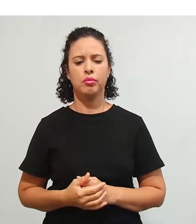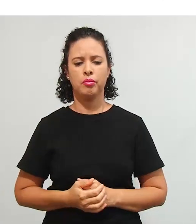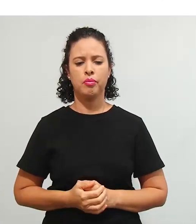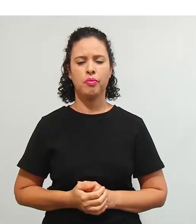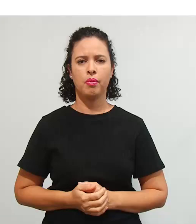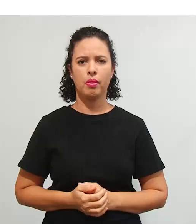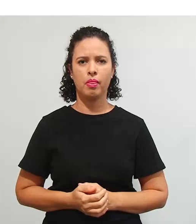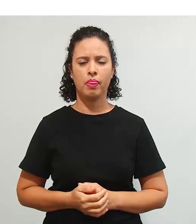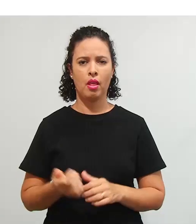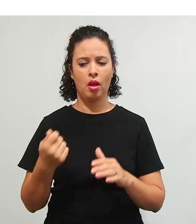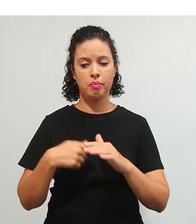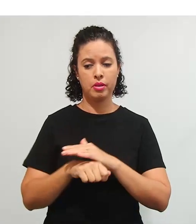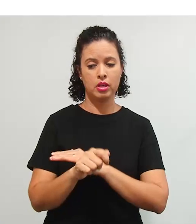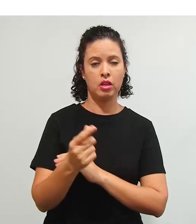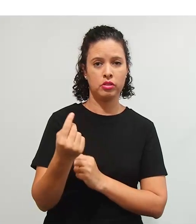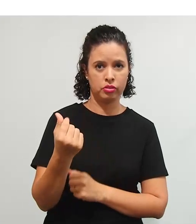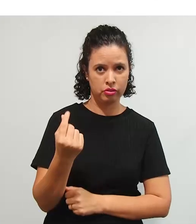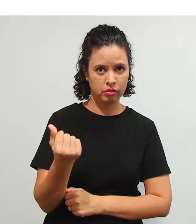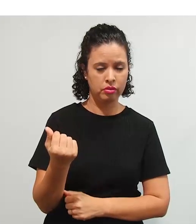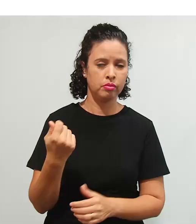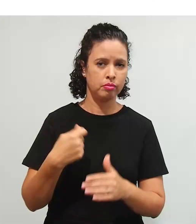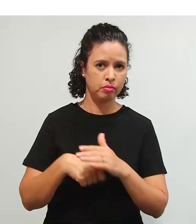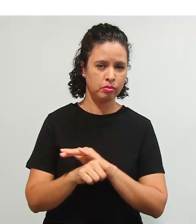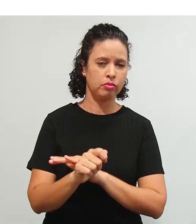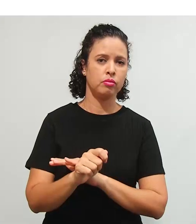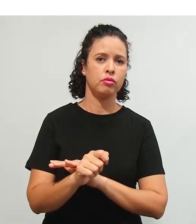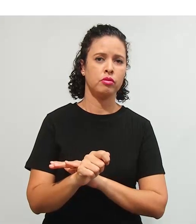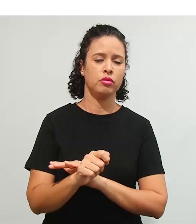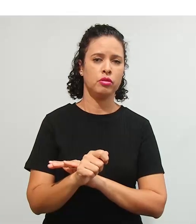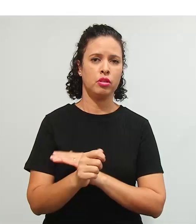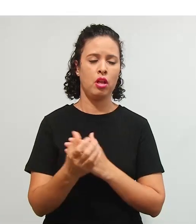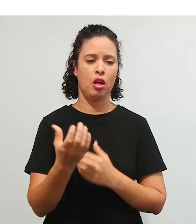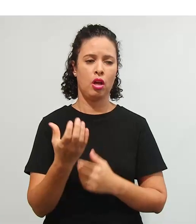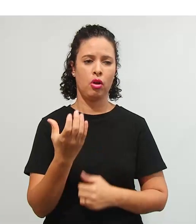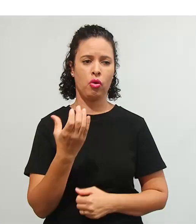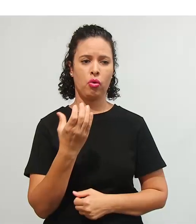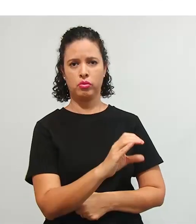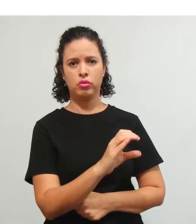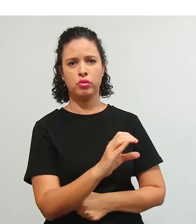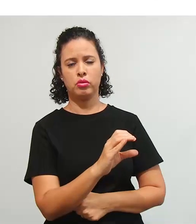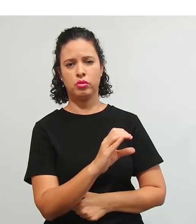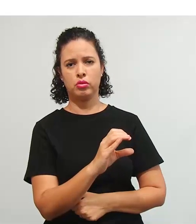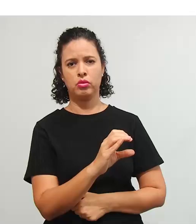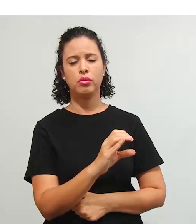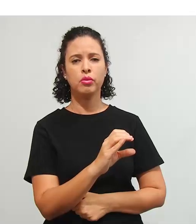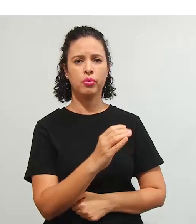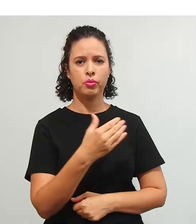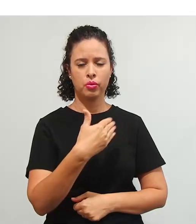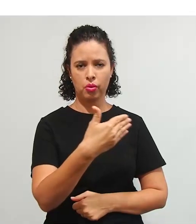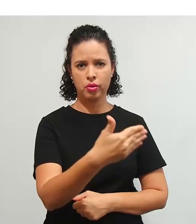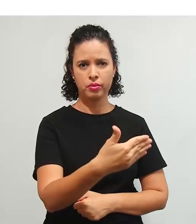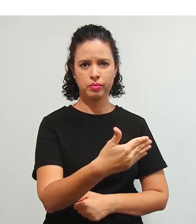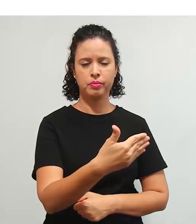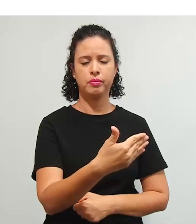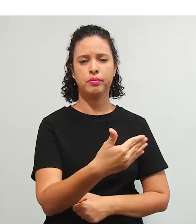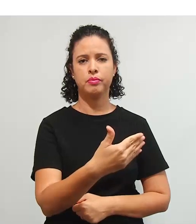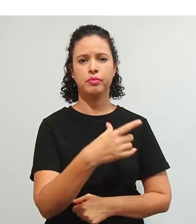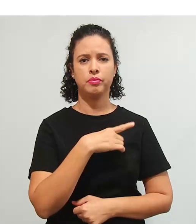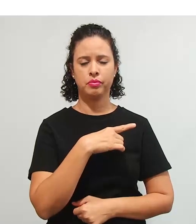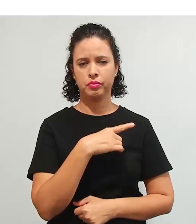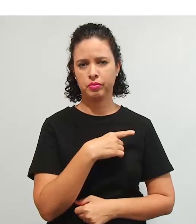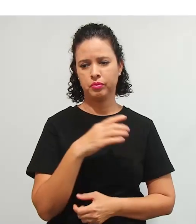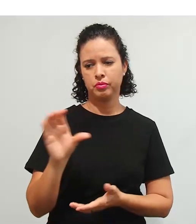Então, deixou aplicado o dinheiro lá na conta corrente, certo? Então, essas